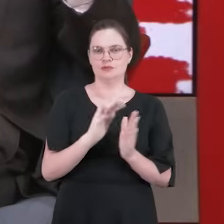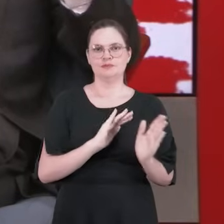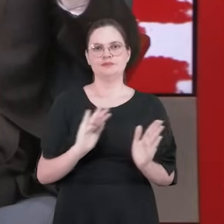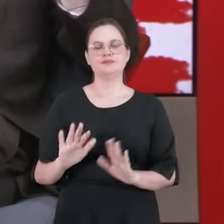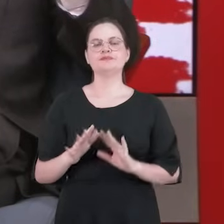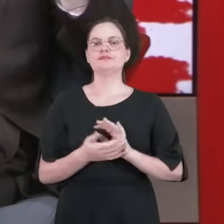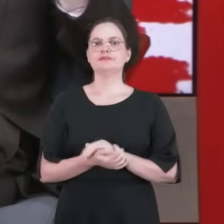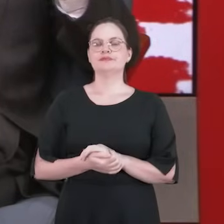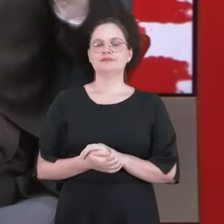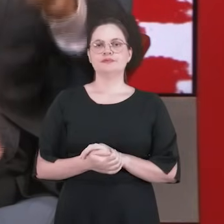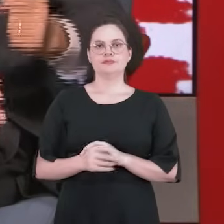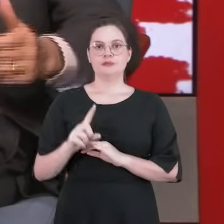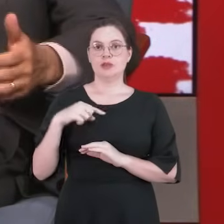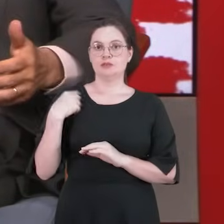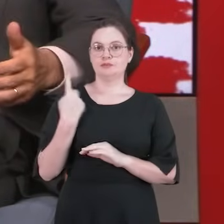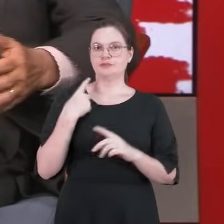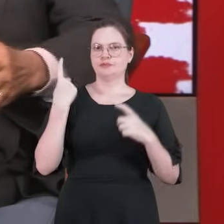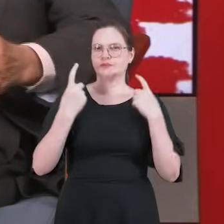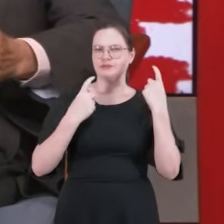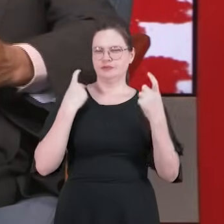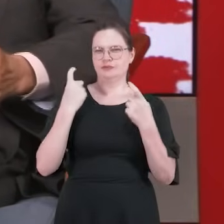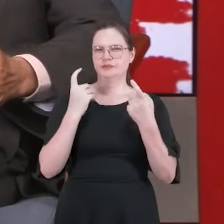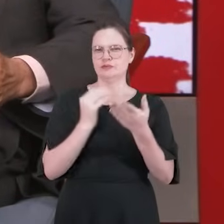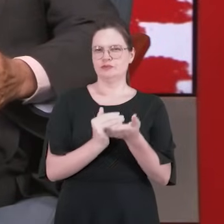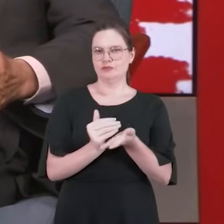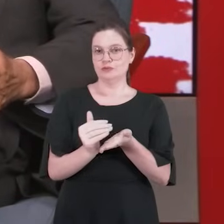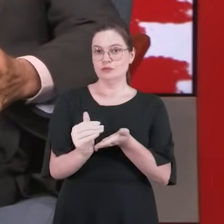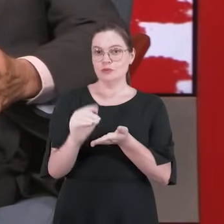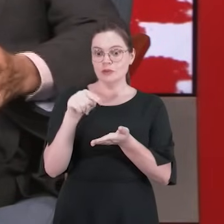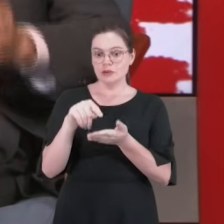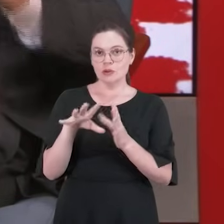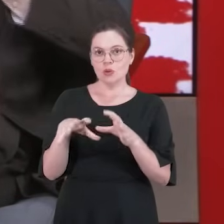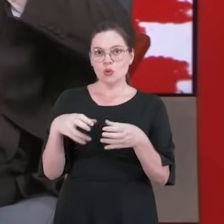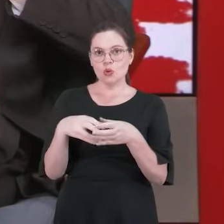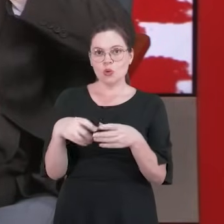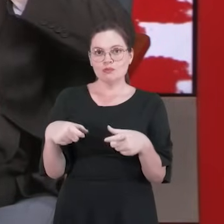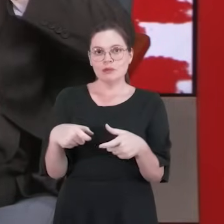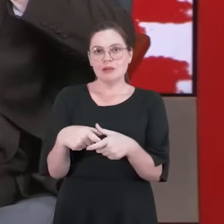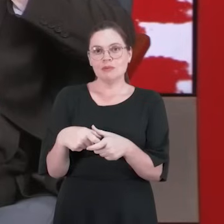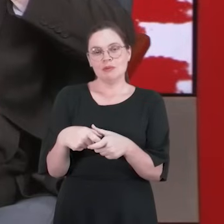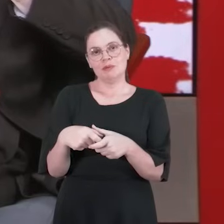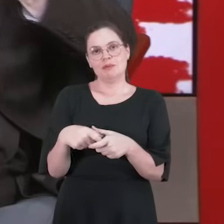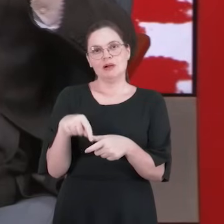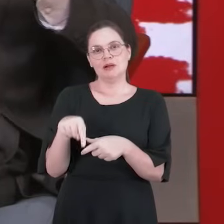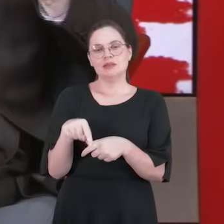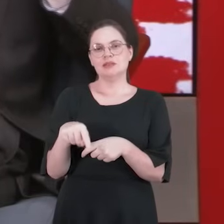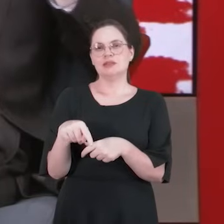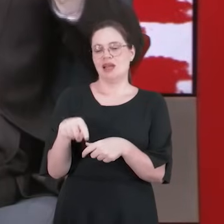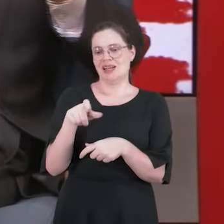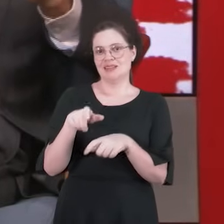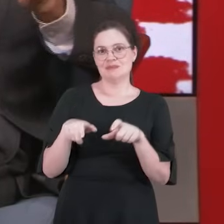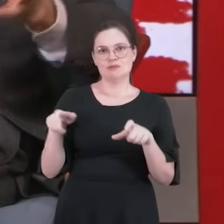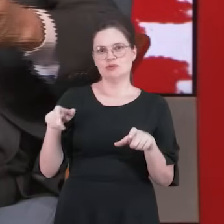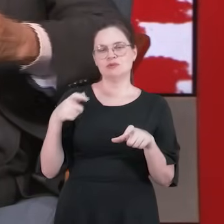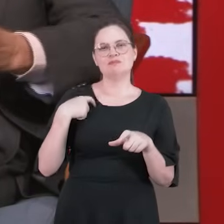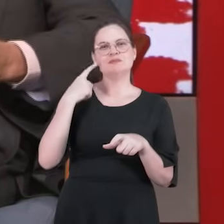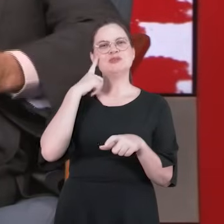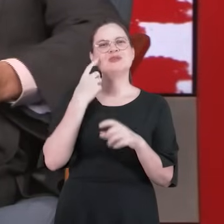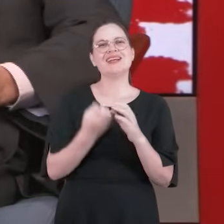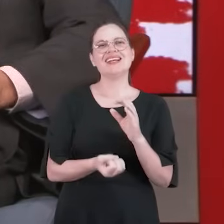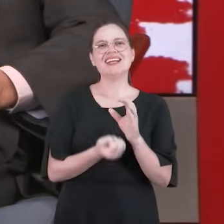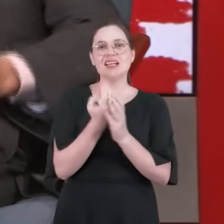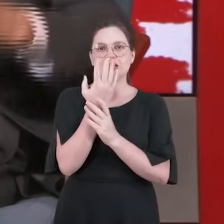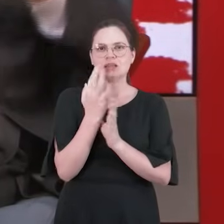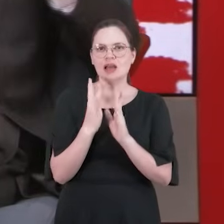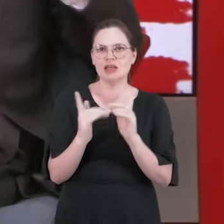primeiro programa, a preocupação do grupo que começa a reunir, ninguém tinha ideia de criar uma